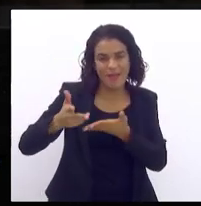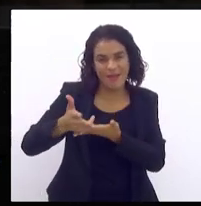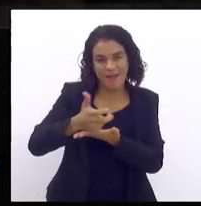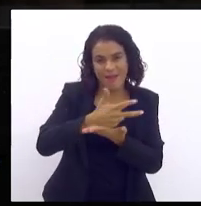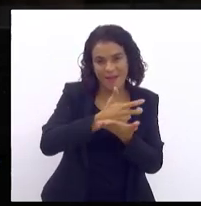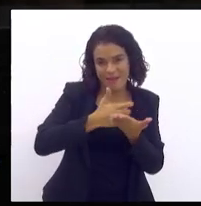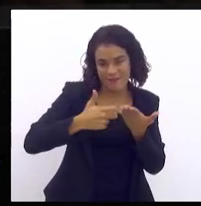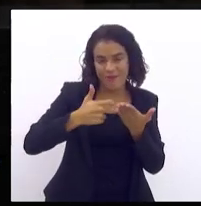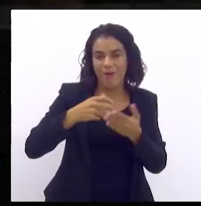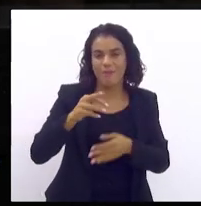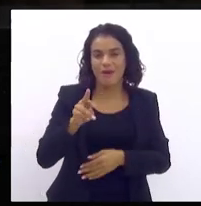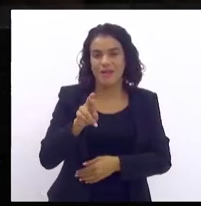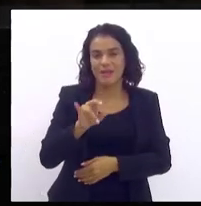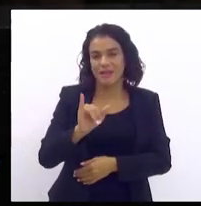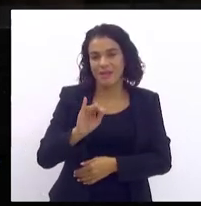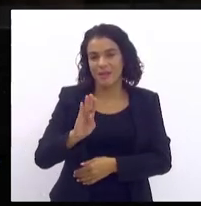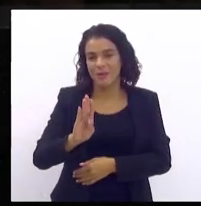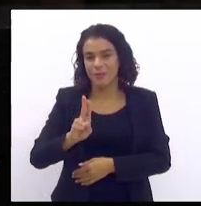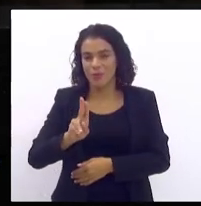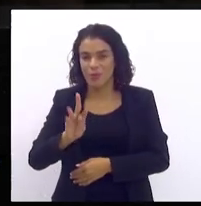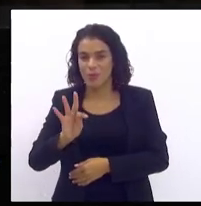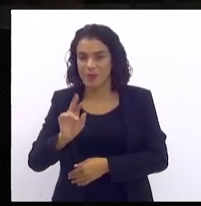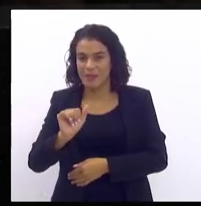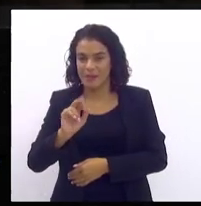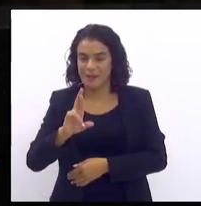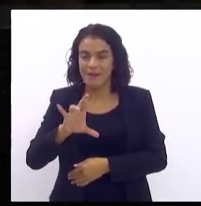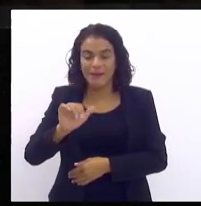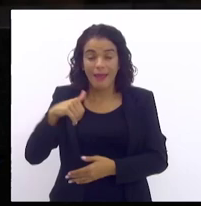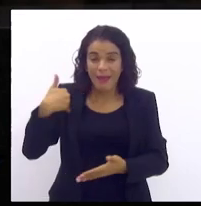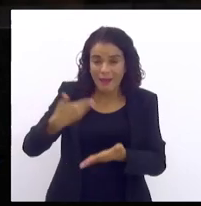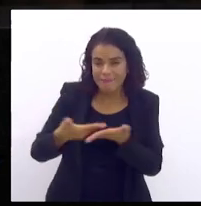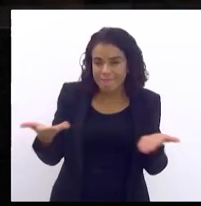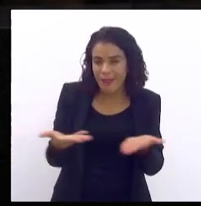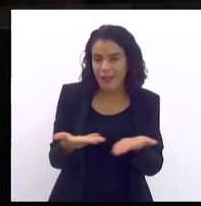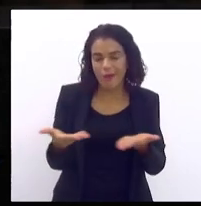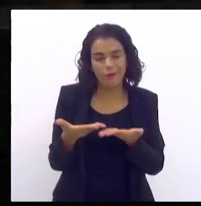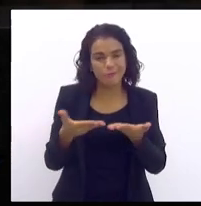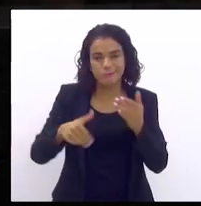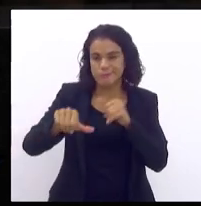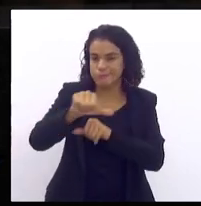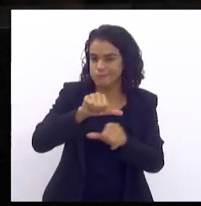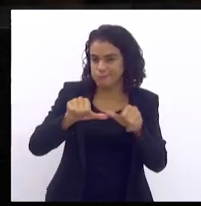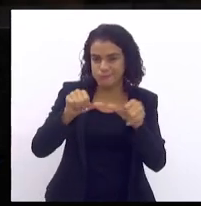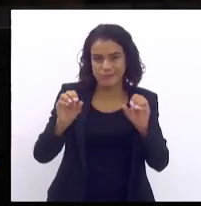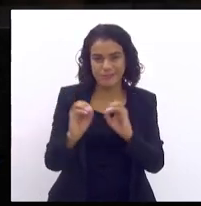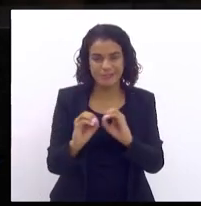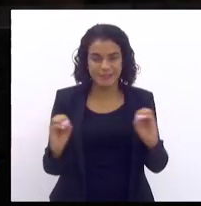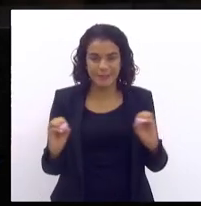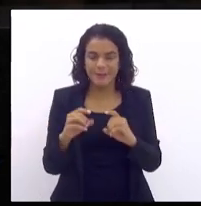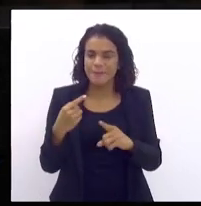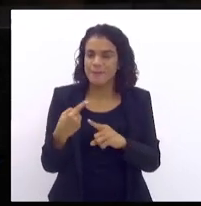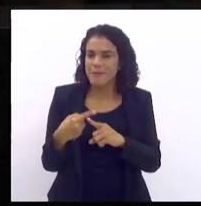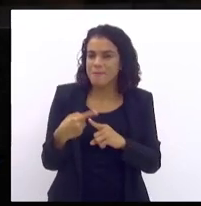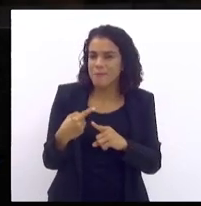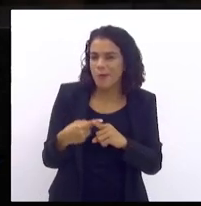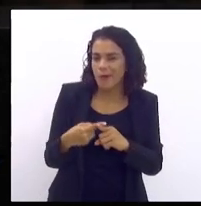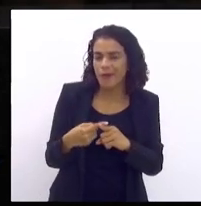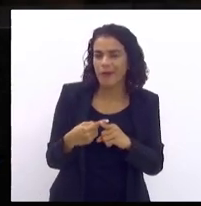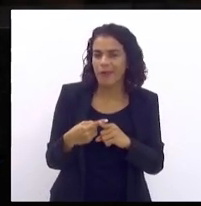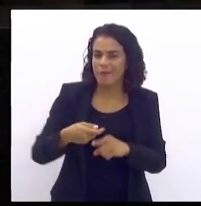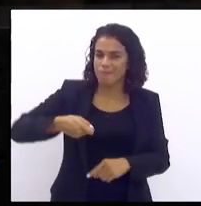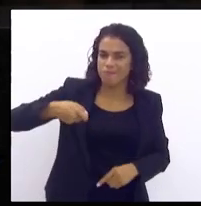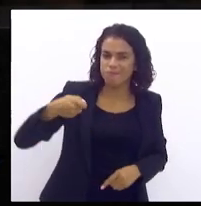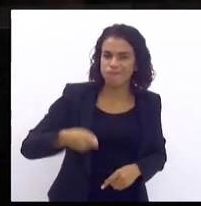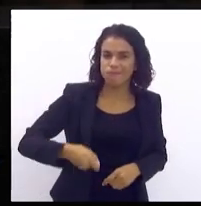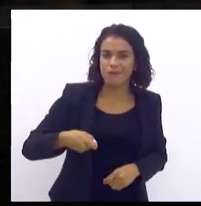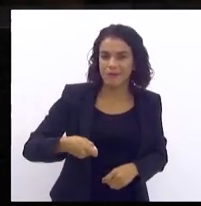isso, evidentemente, até hoje não ocorreu. E por que se aduz tão